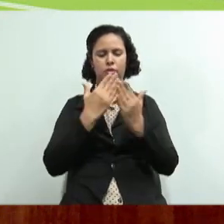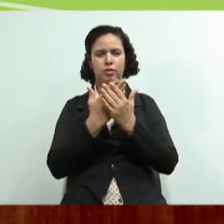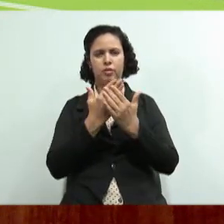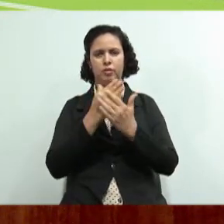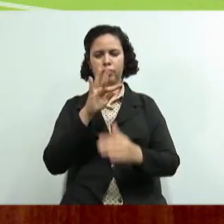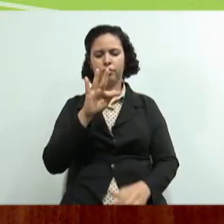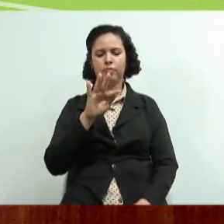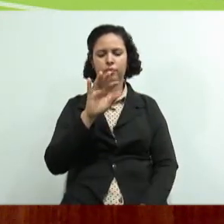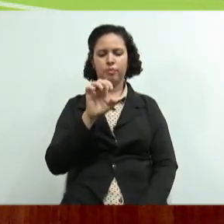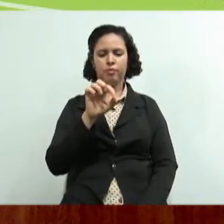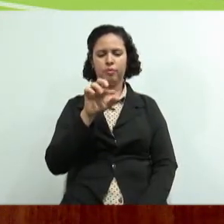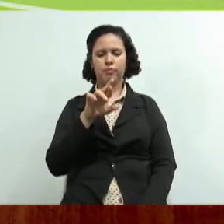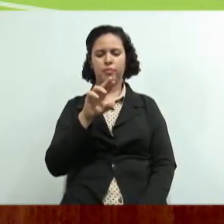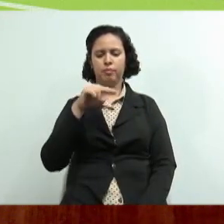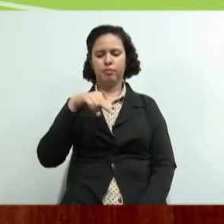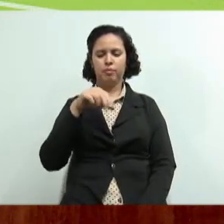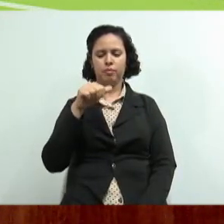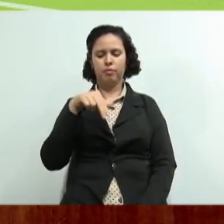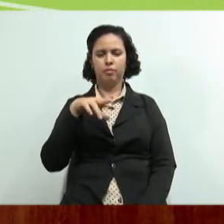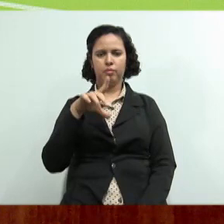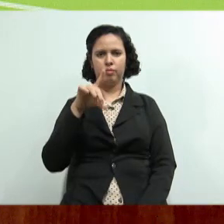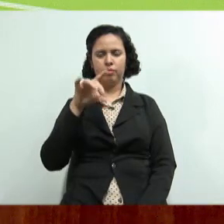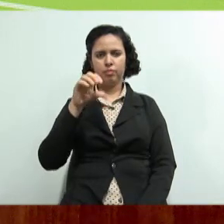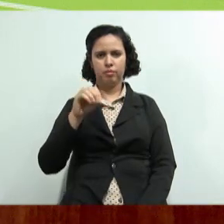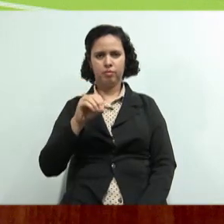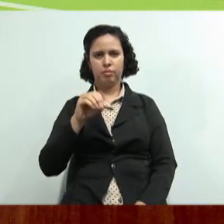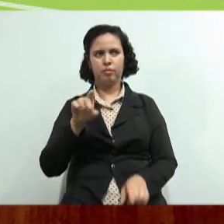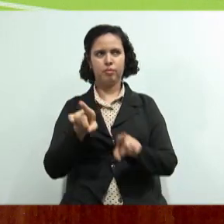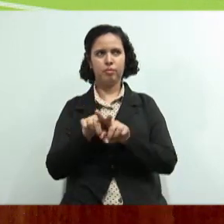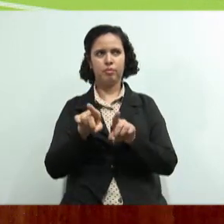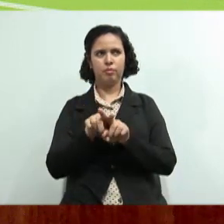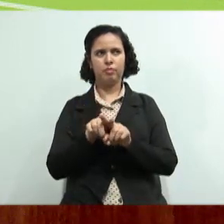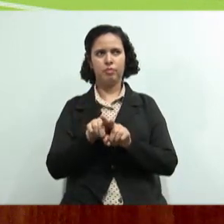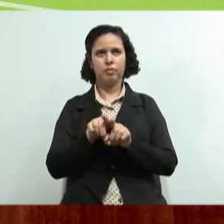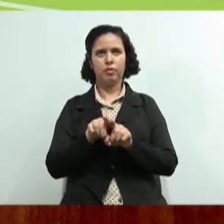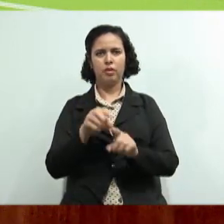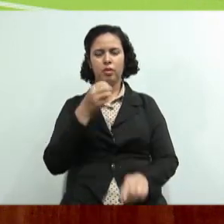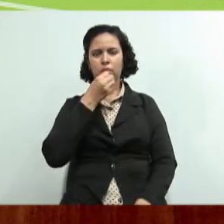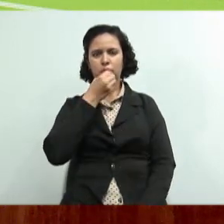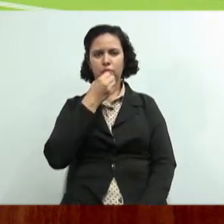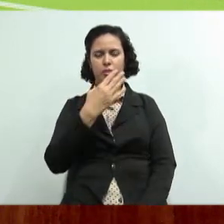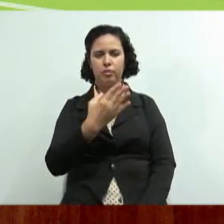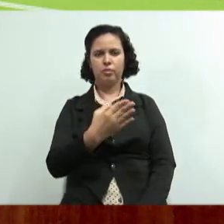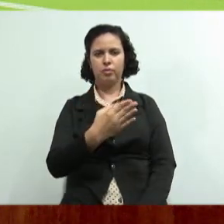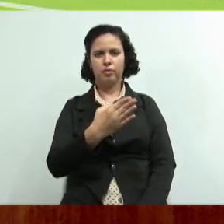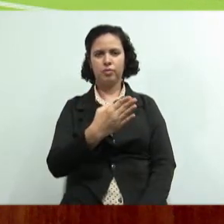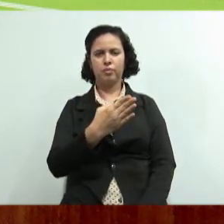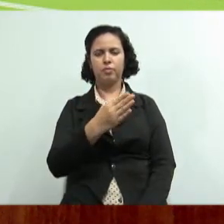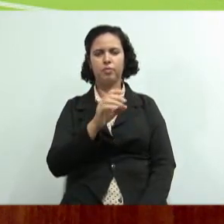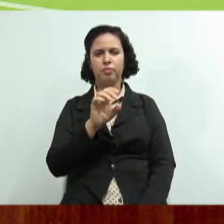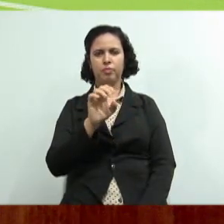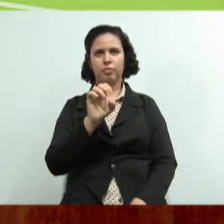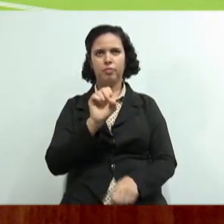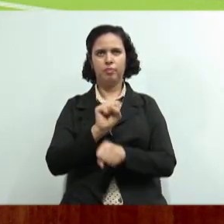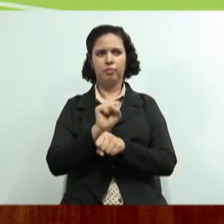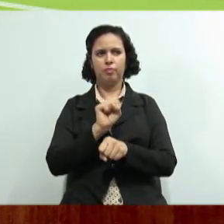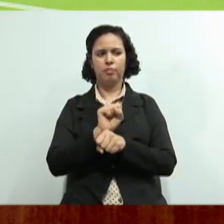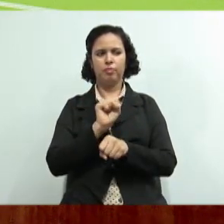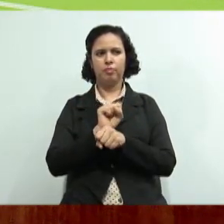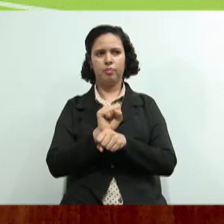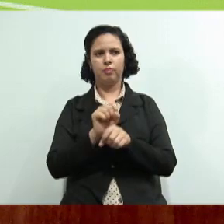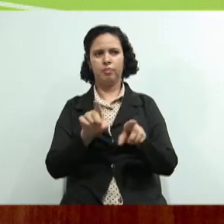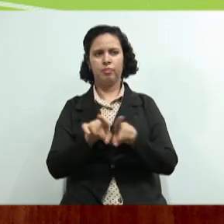Gomes, de Rio Pardo, e Escola Boa Esperança, de Alta Floresta, e a Escola